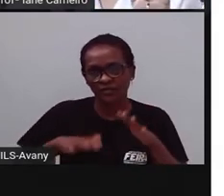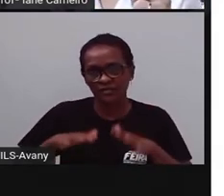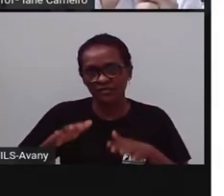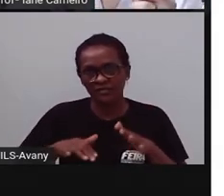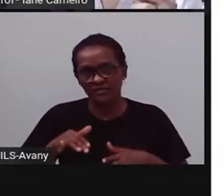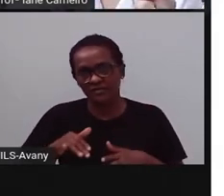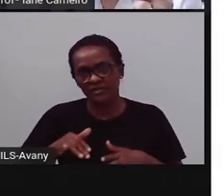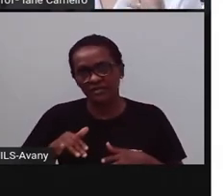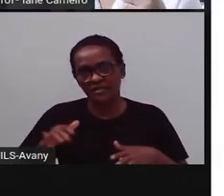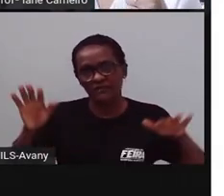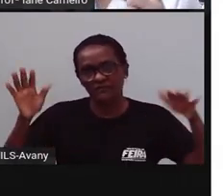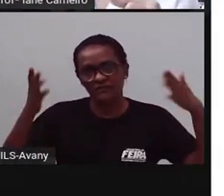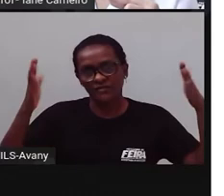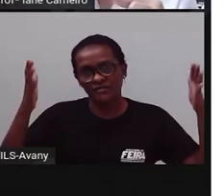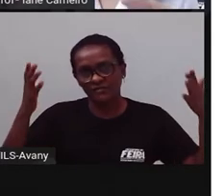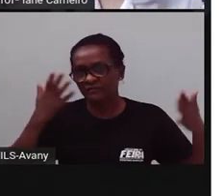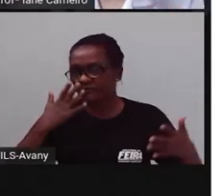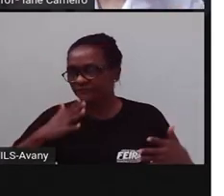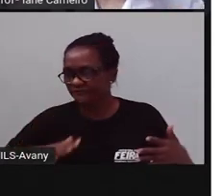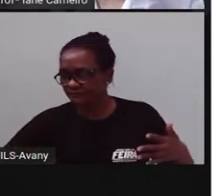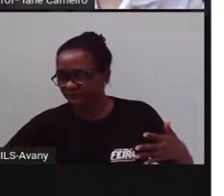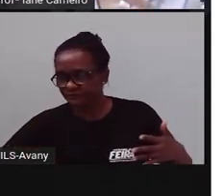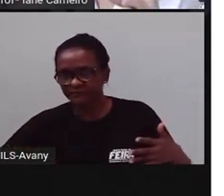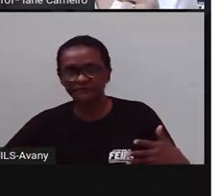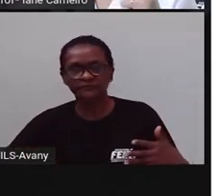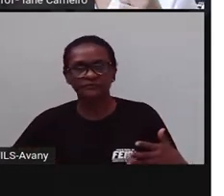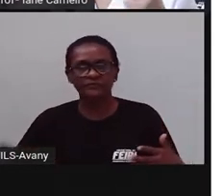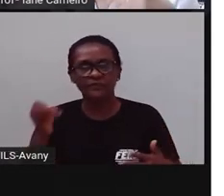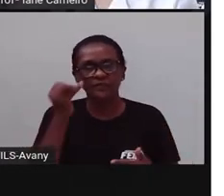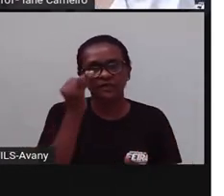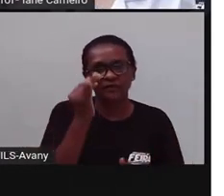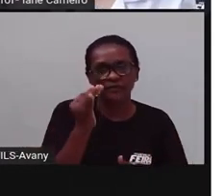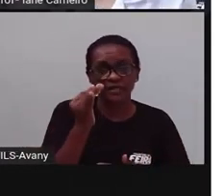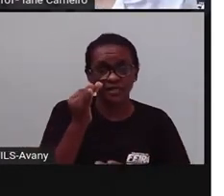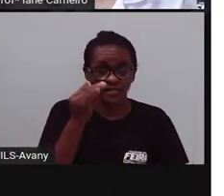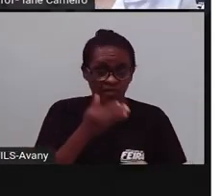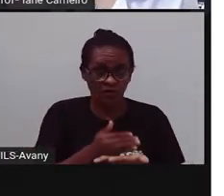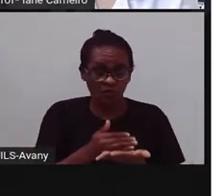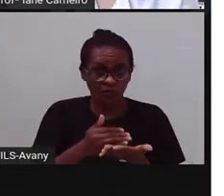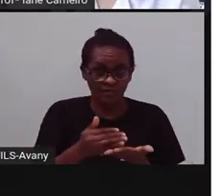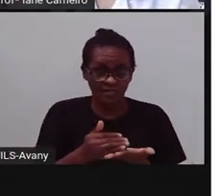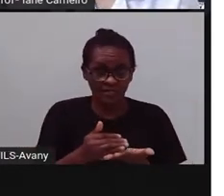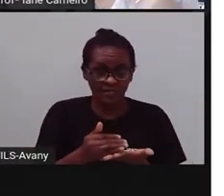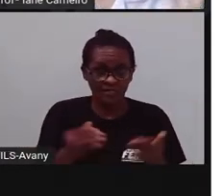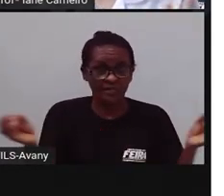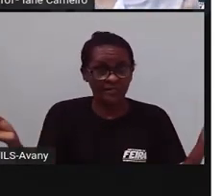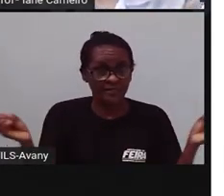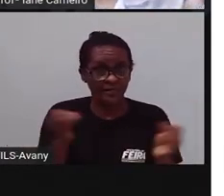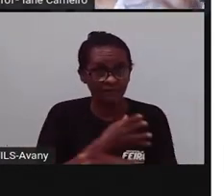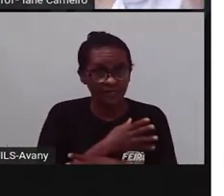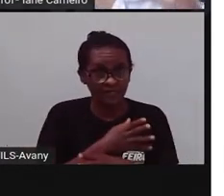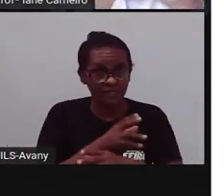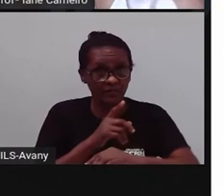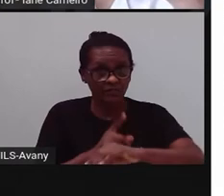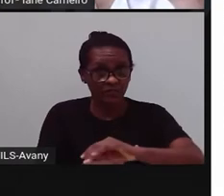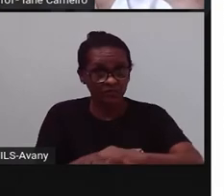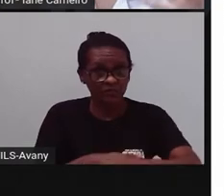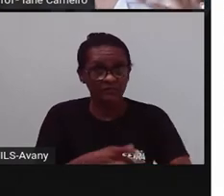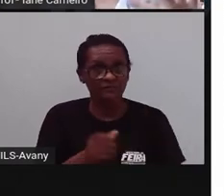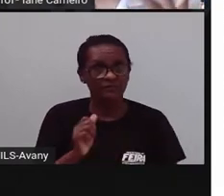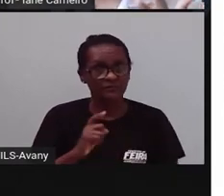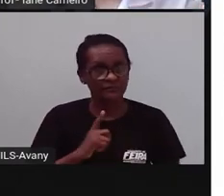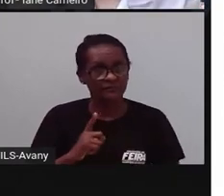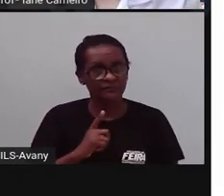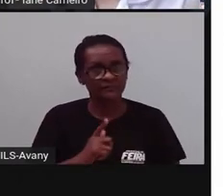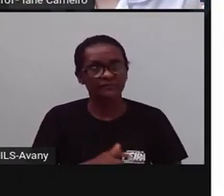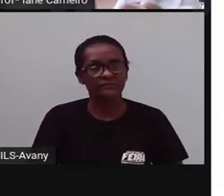no convite bem dizer não além do horário que vai começar também tem informando o horário que vai terminar né geralmente quando na escola antes da